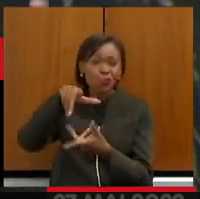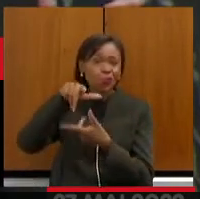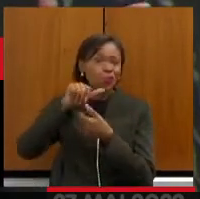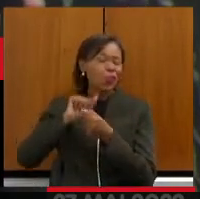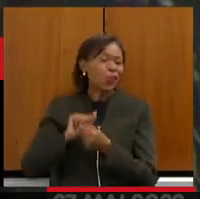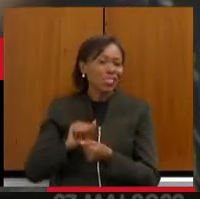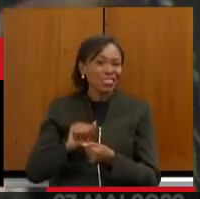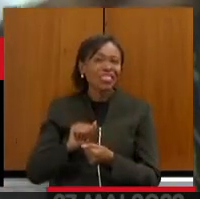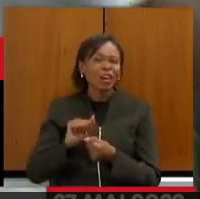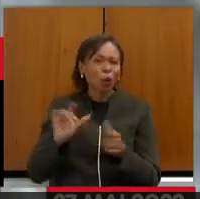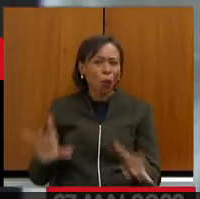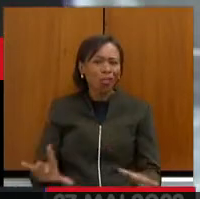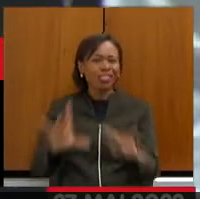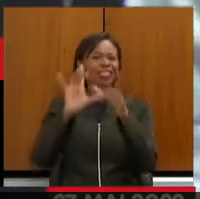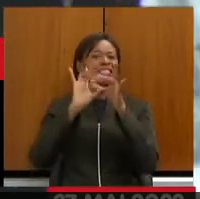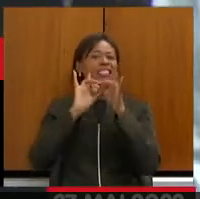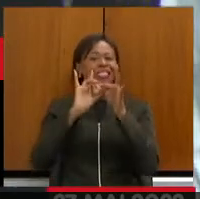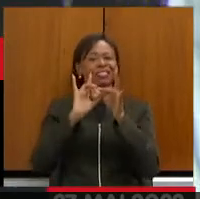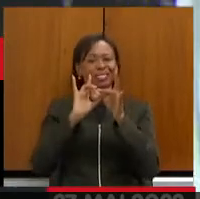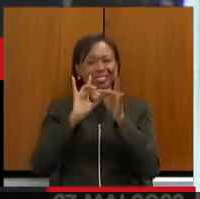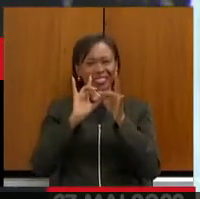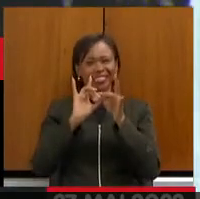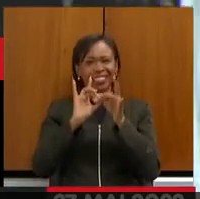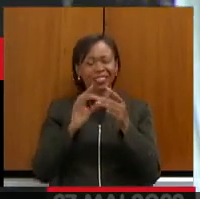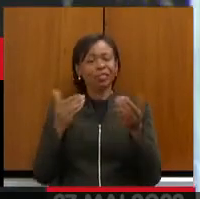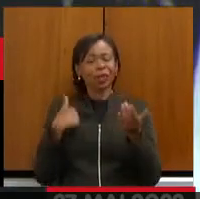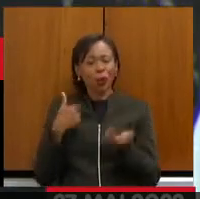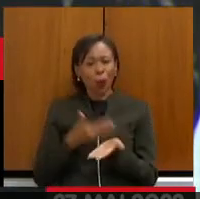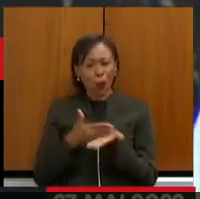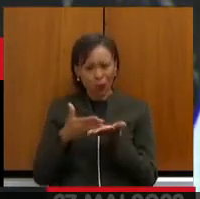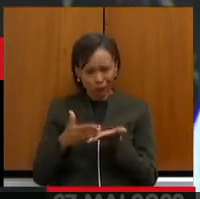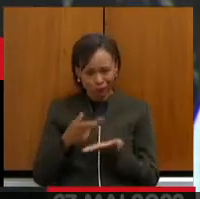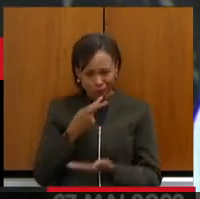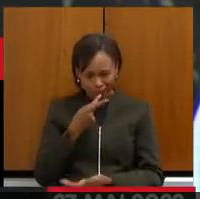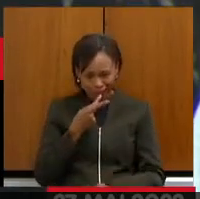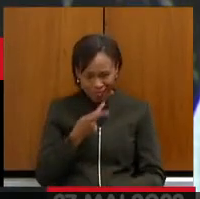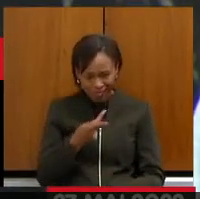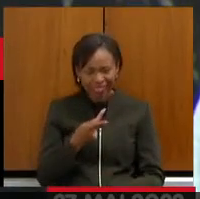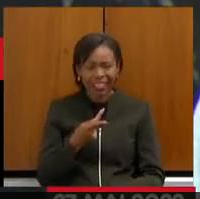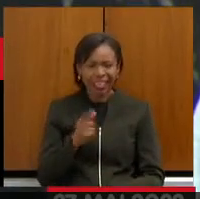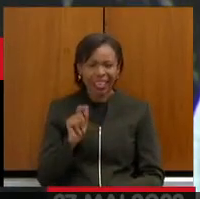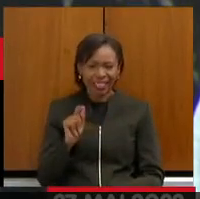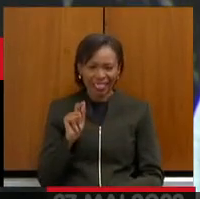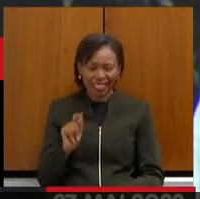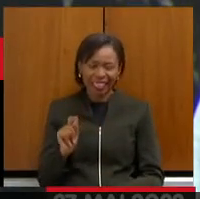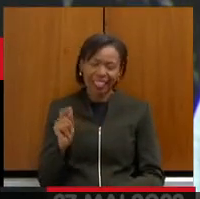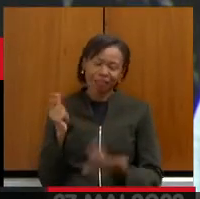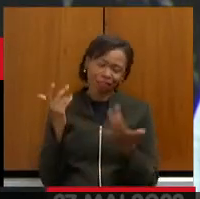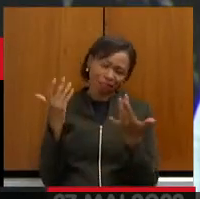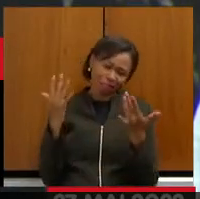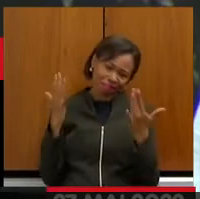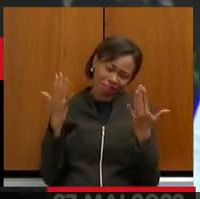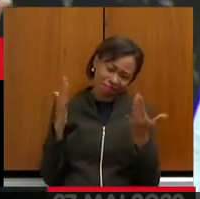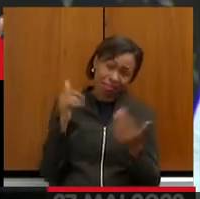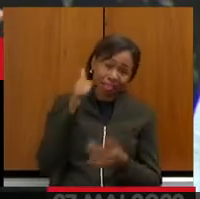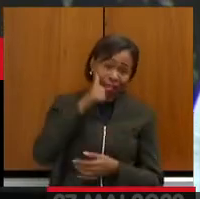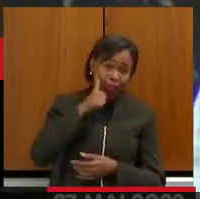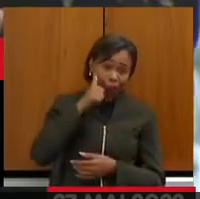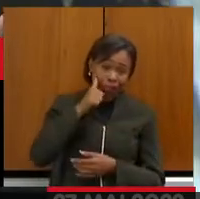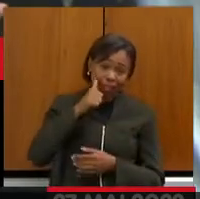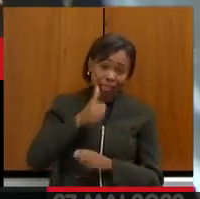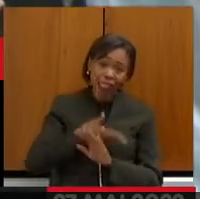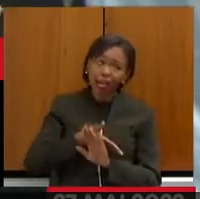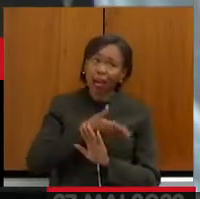uni-vos eu iniciou minhas fala o saudando as que vieram Antes